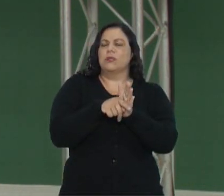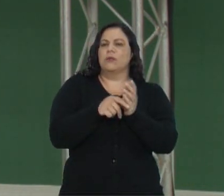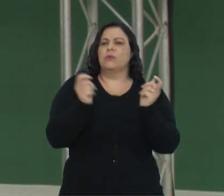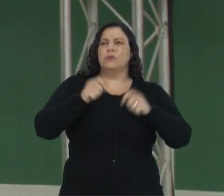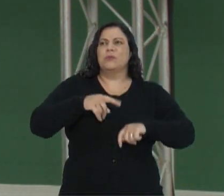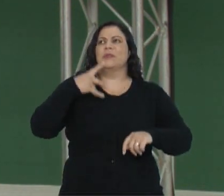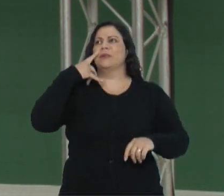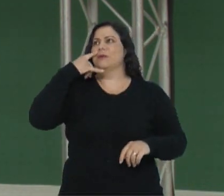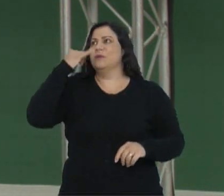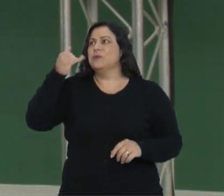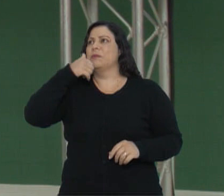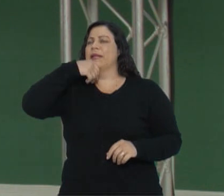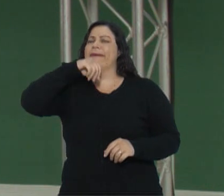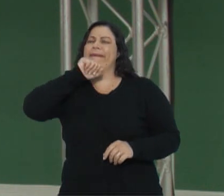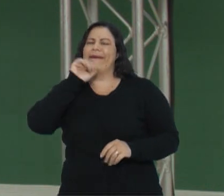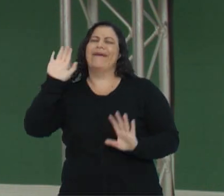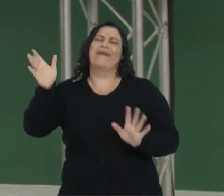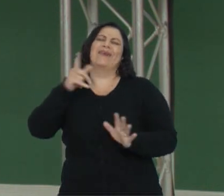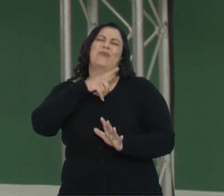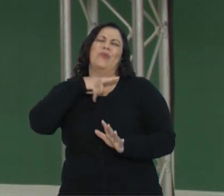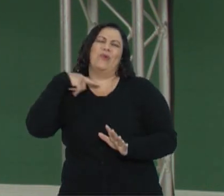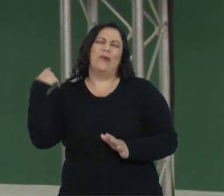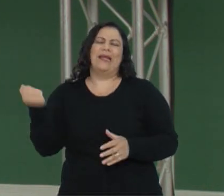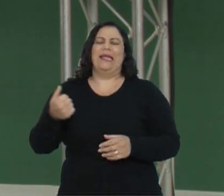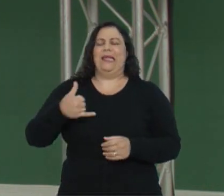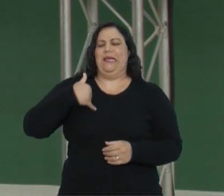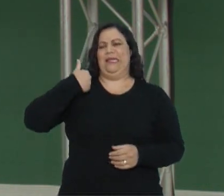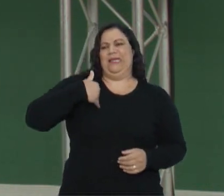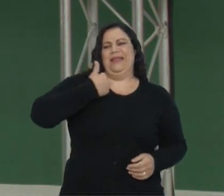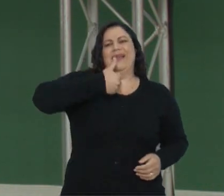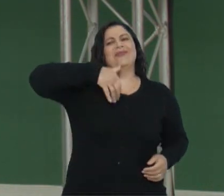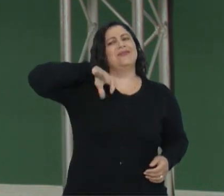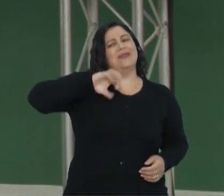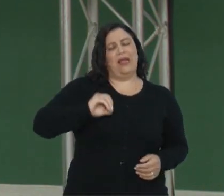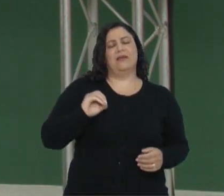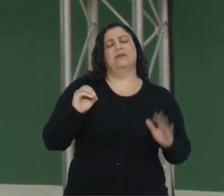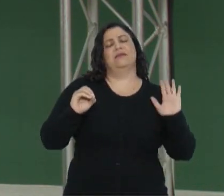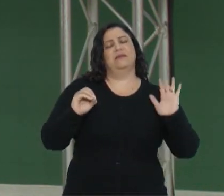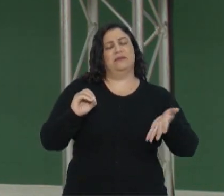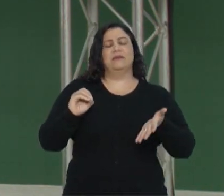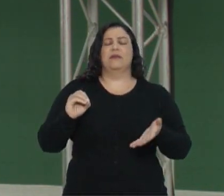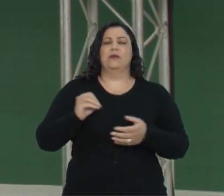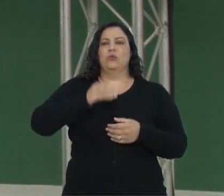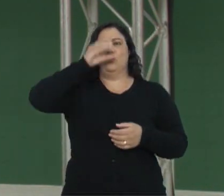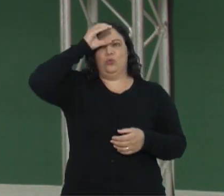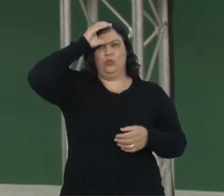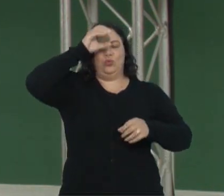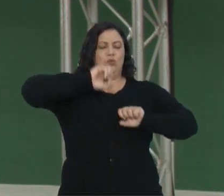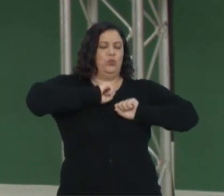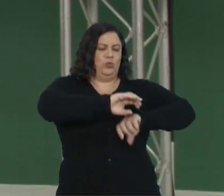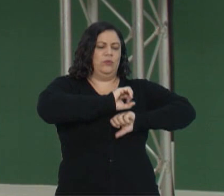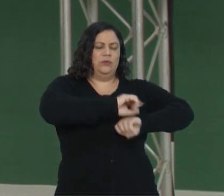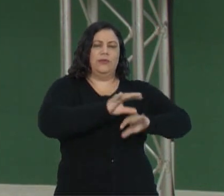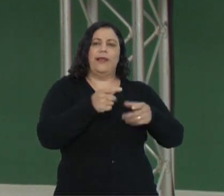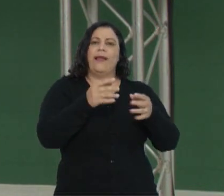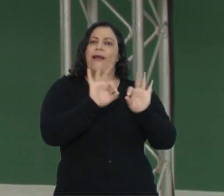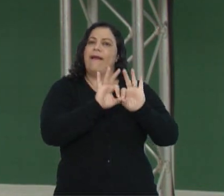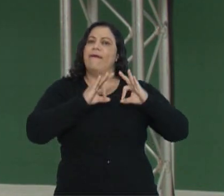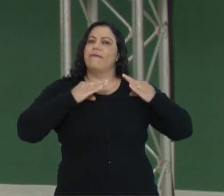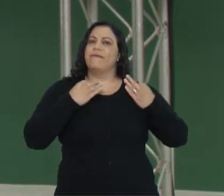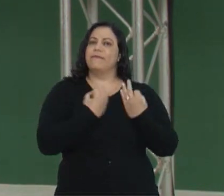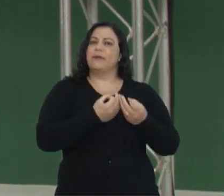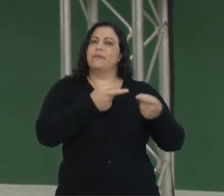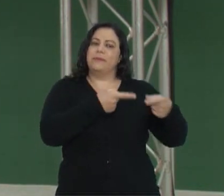morreram cedo, né, ele tinha 10 anos, aí ele acabou sendo criado por tios, cada tio ensinou, era uma família de músicos, cada tio